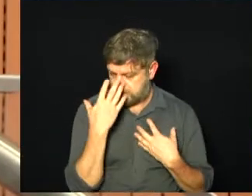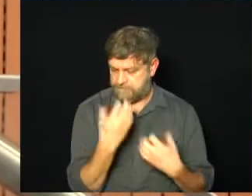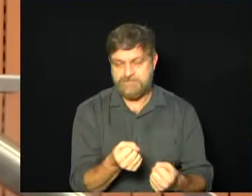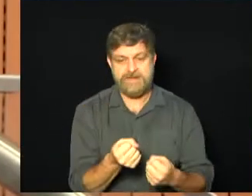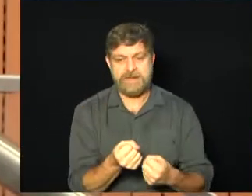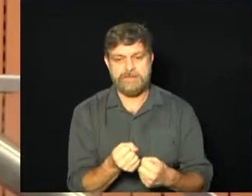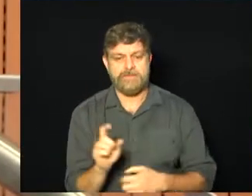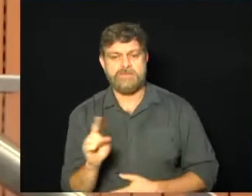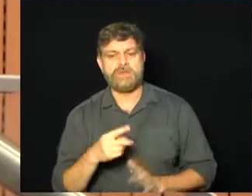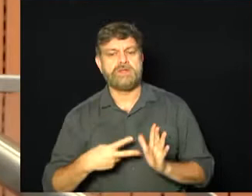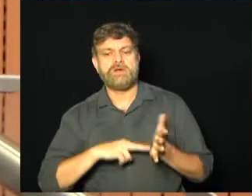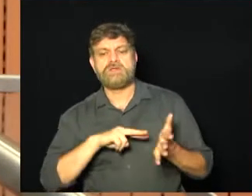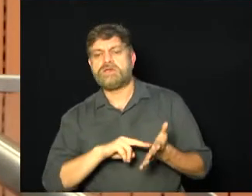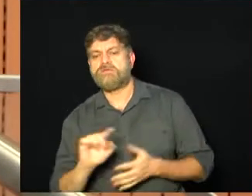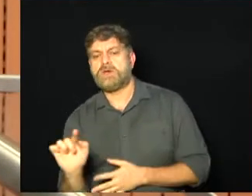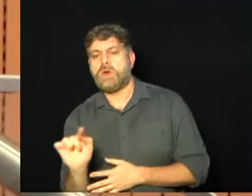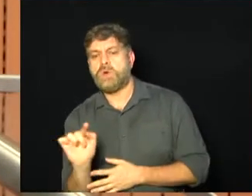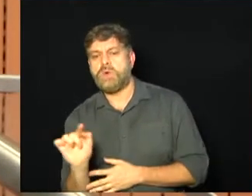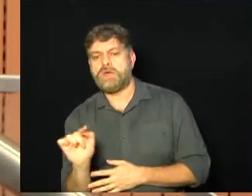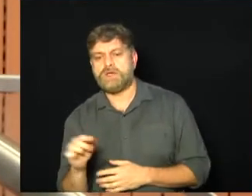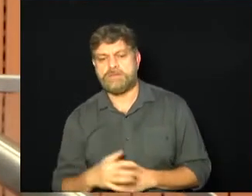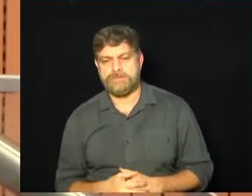aquele